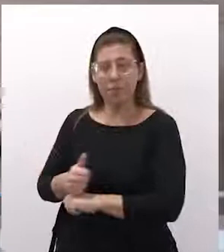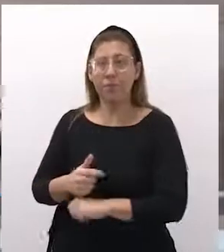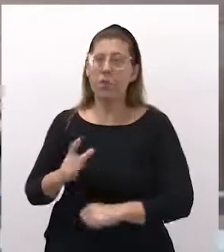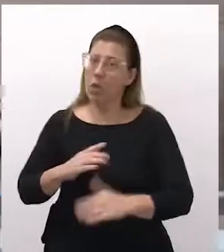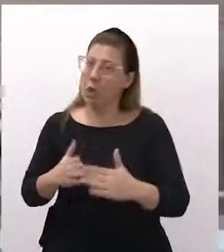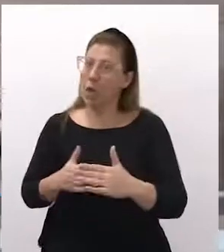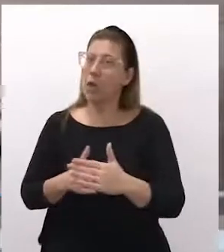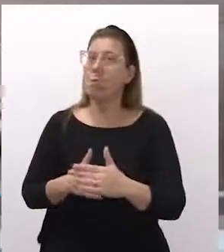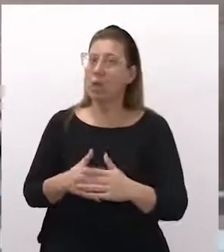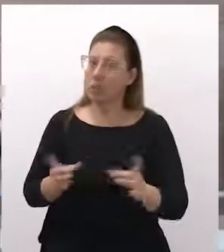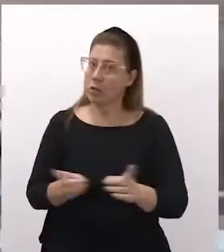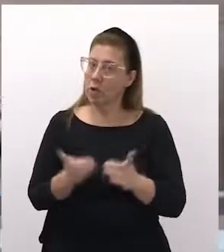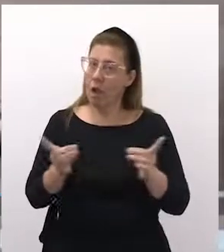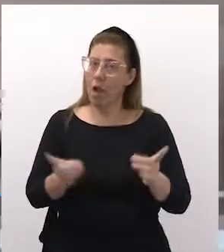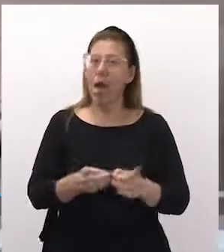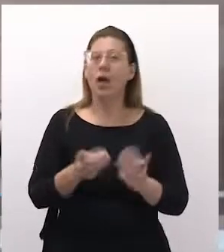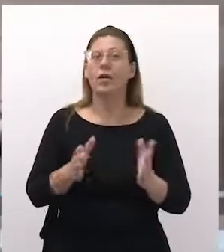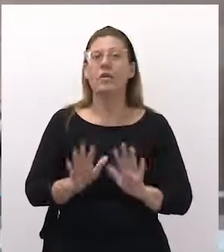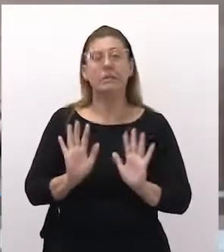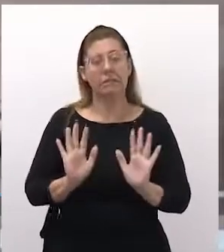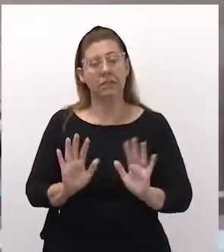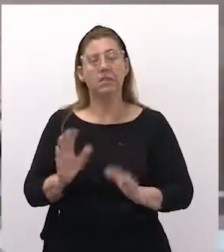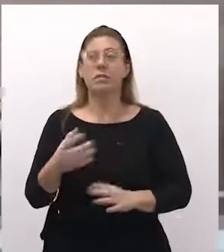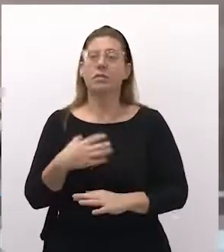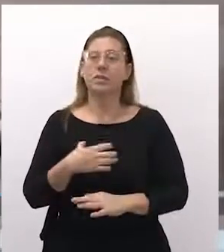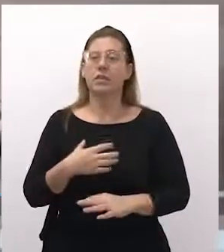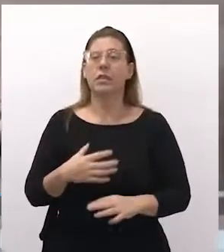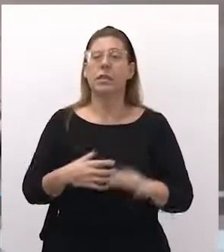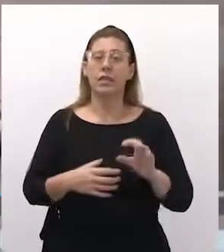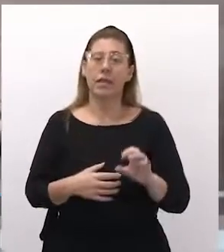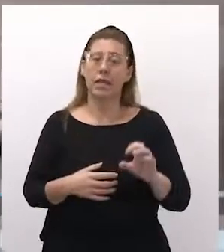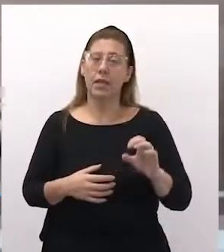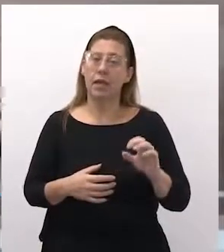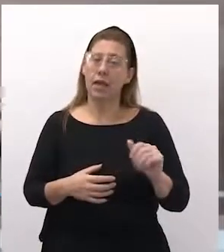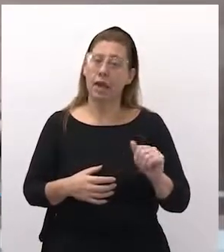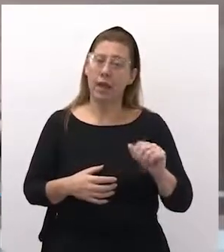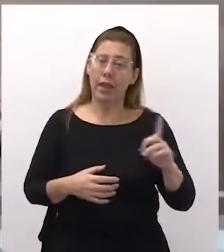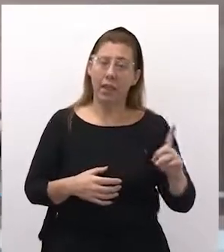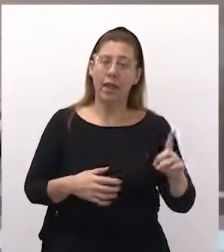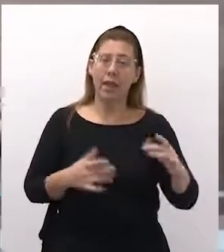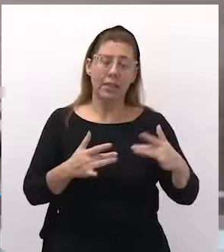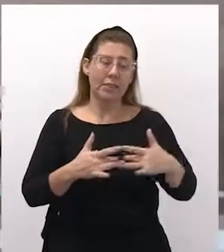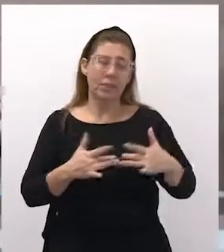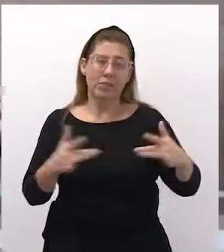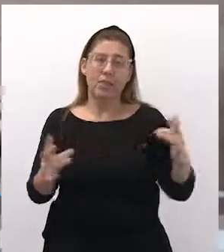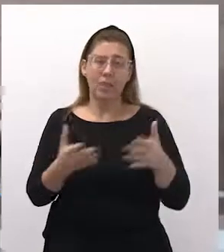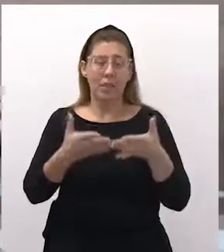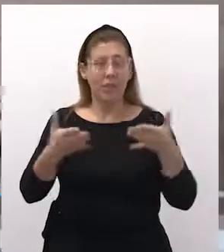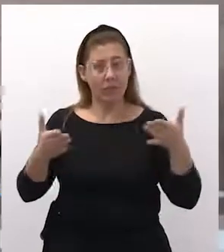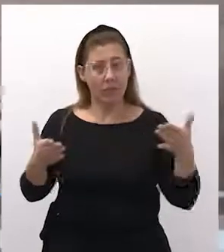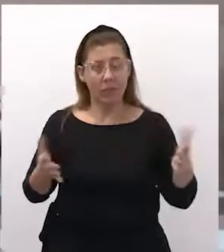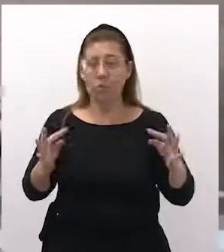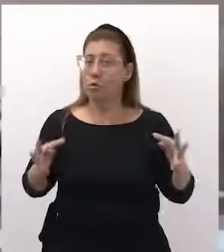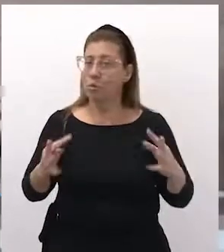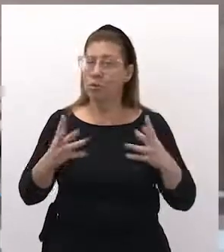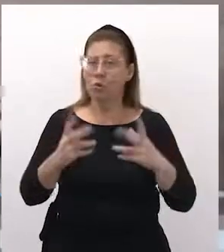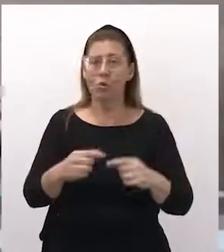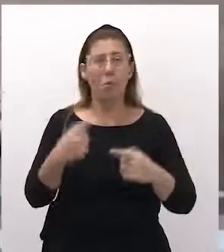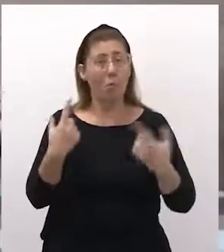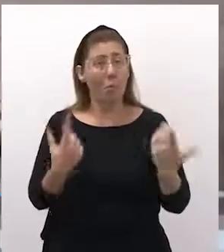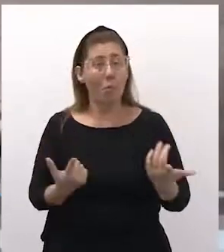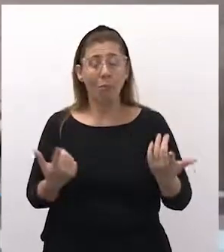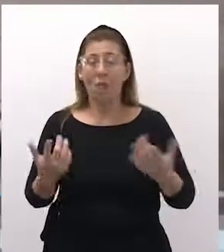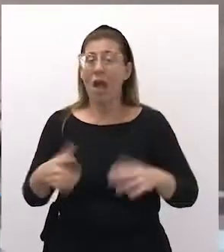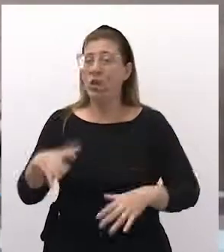limites didáticos, e acho que essa modalidade EAD, assim, minha solidariedade a vocês todos, porque é muito